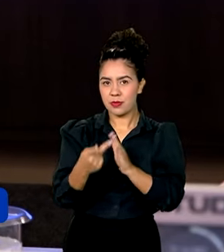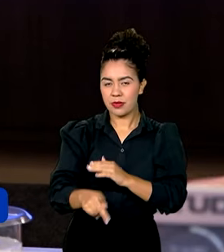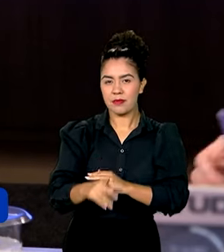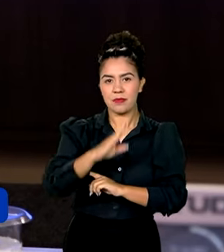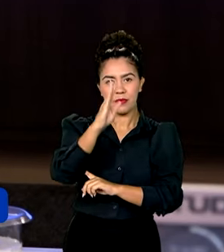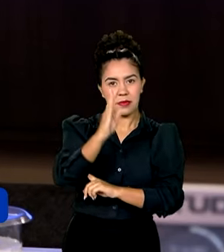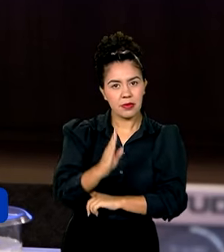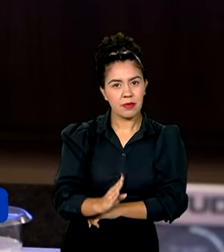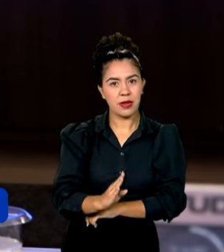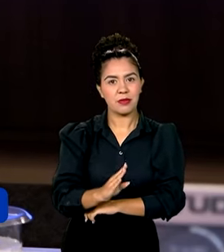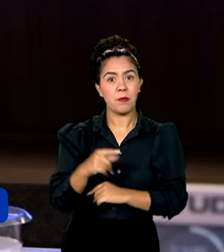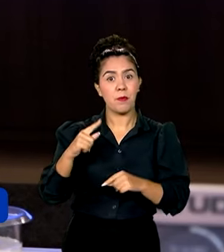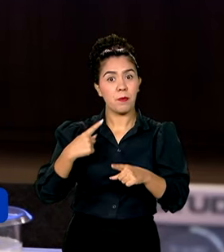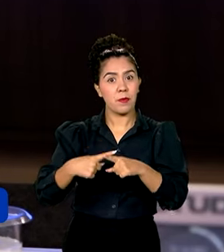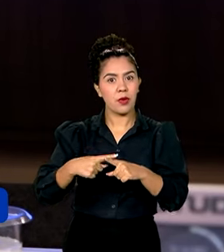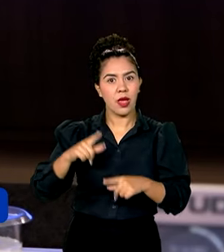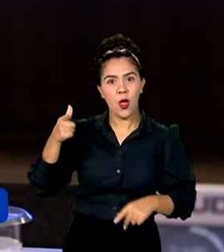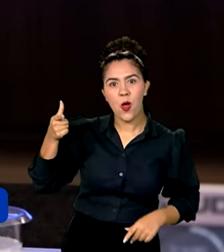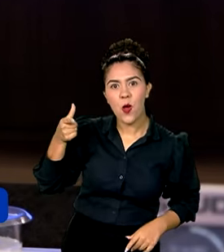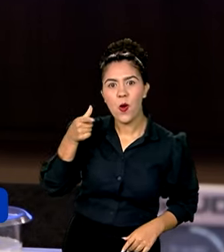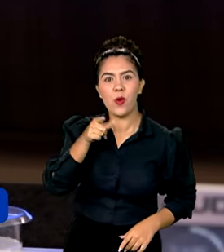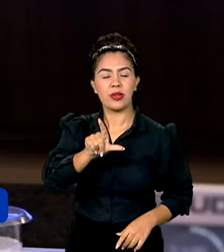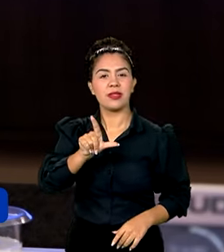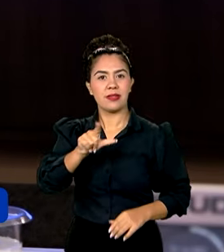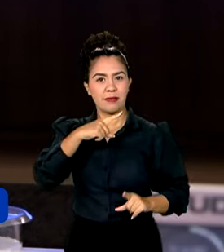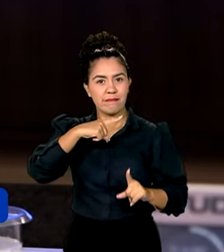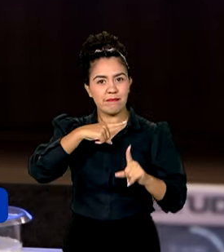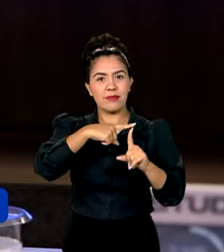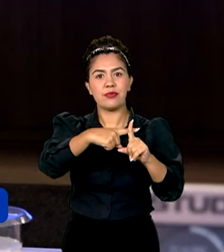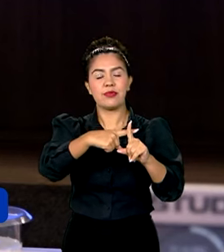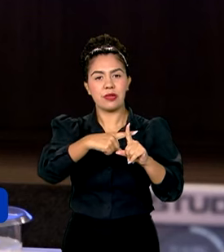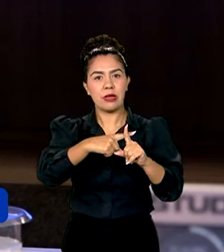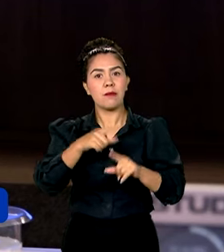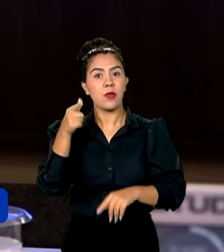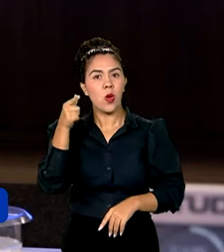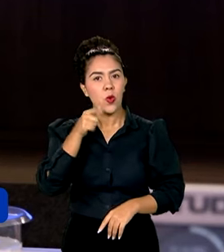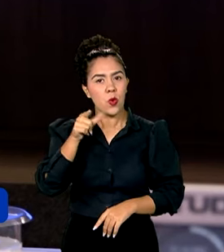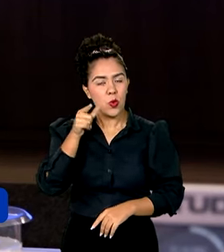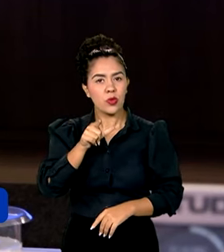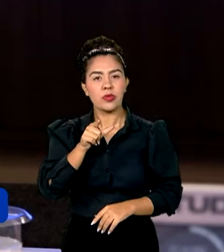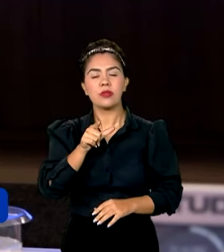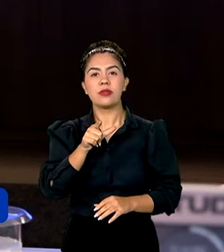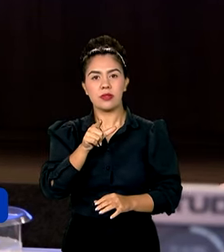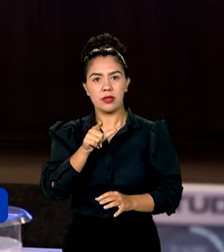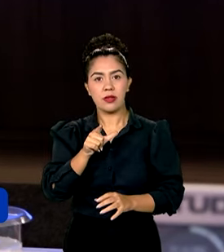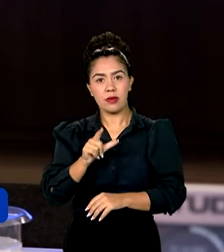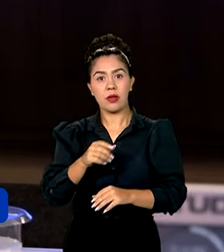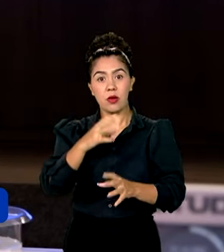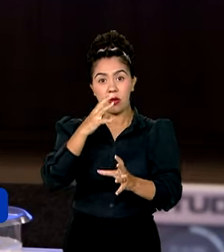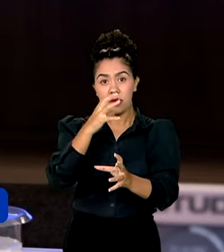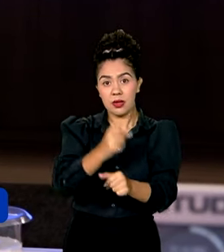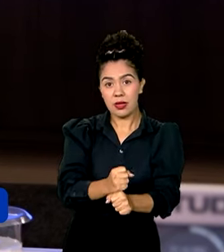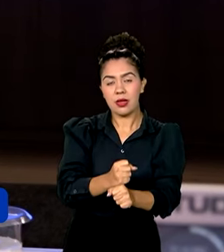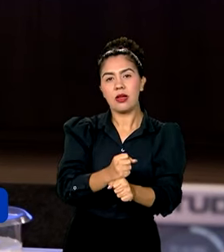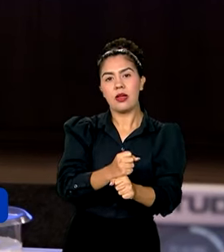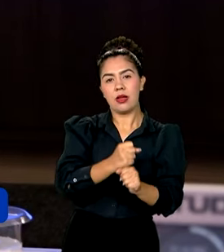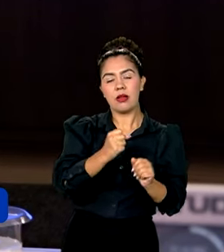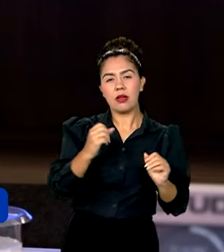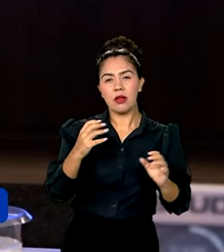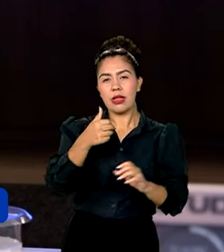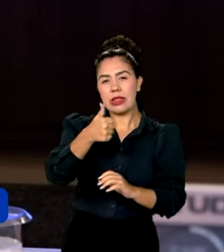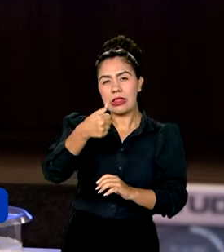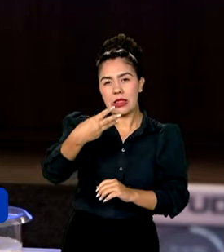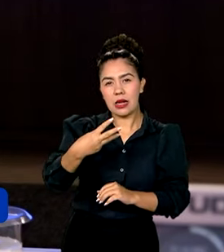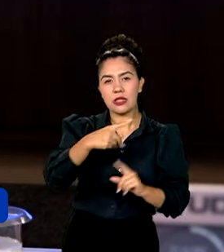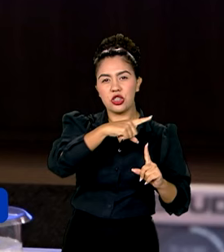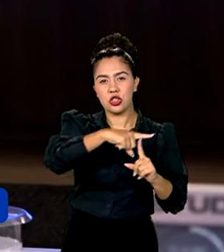conquista porque nós tivemos um aumento na cobertura de 13 das 16 vacinas do nosso calendário